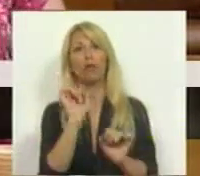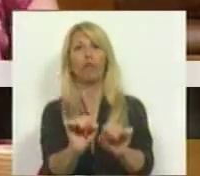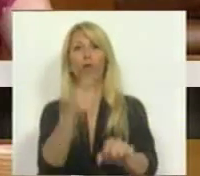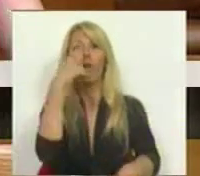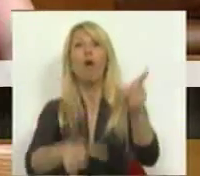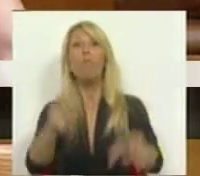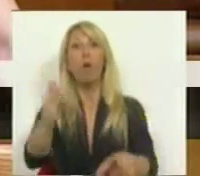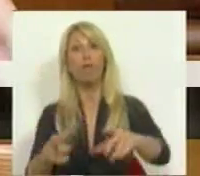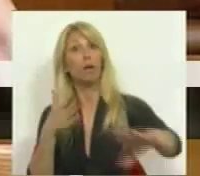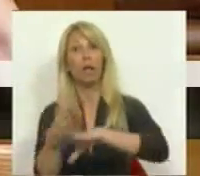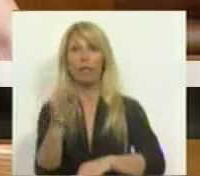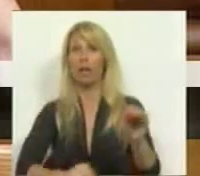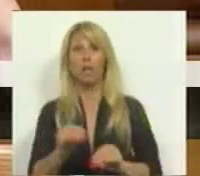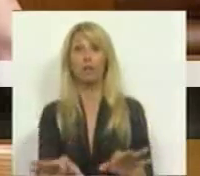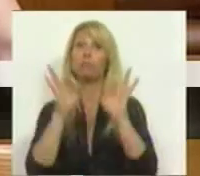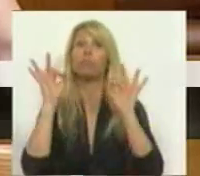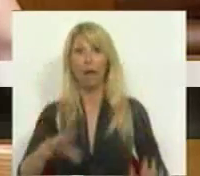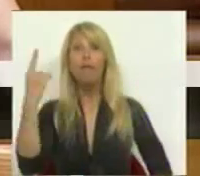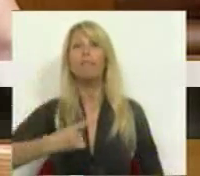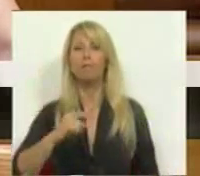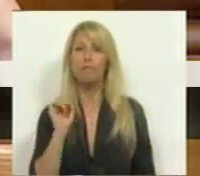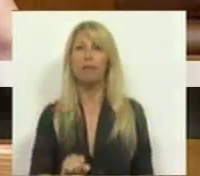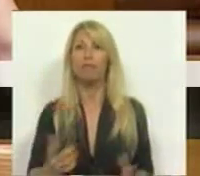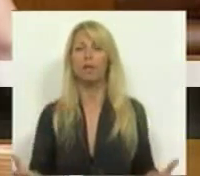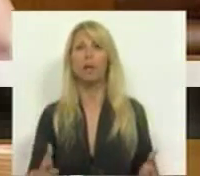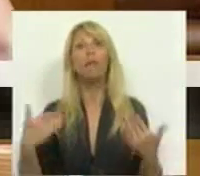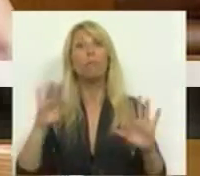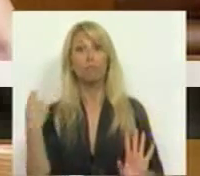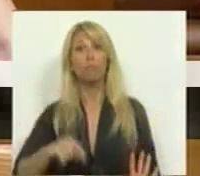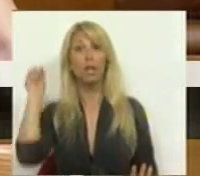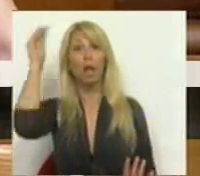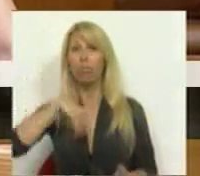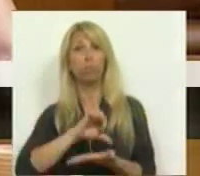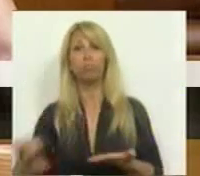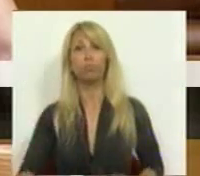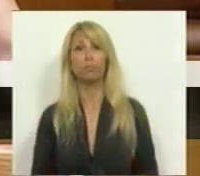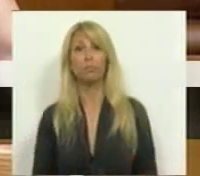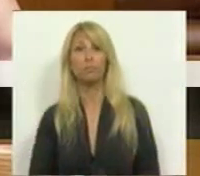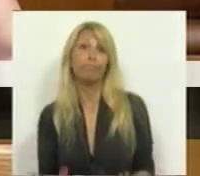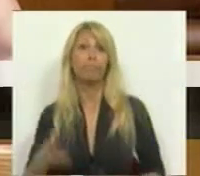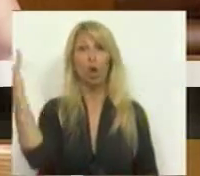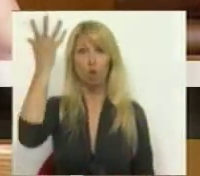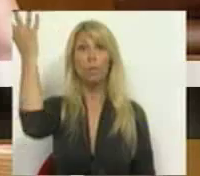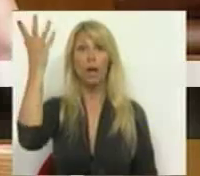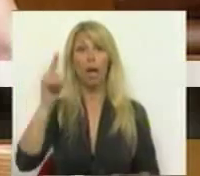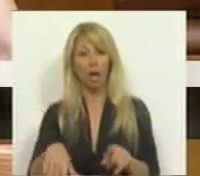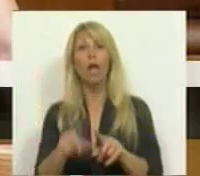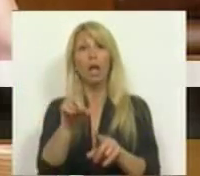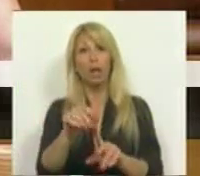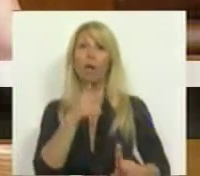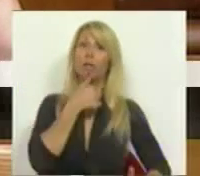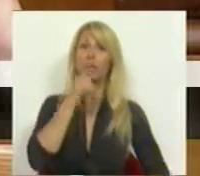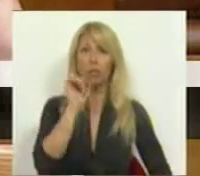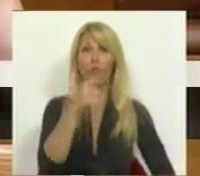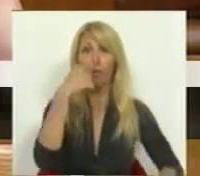ser. Mas o Presidente da República desistiu dela, da soberania e da palavra do povo.